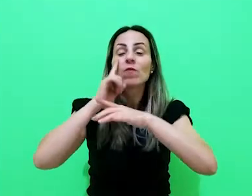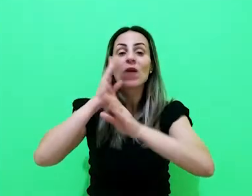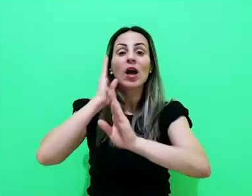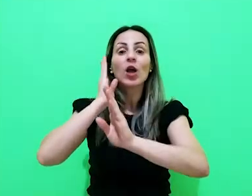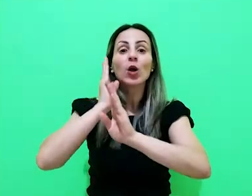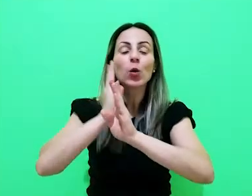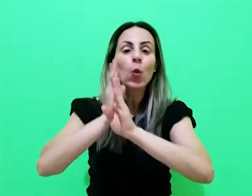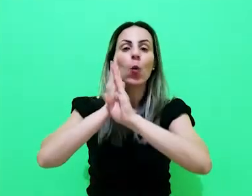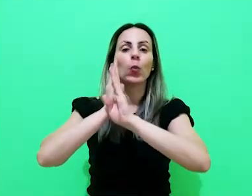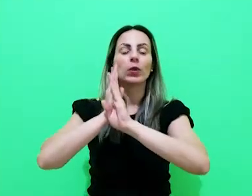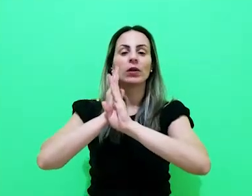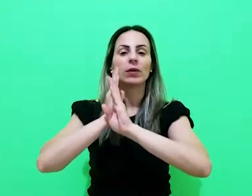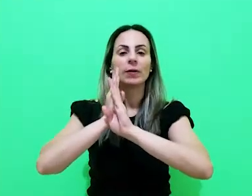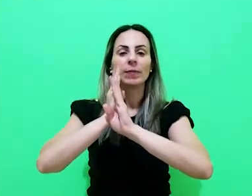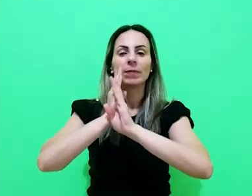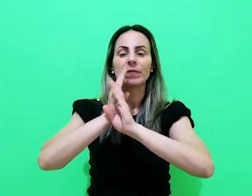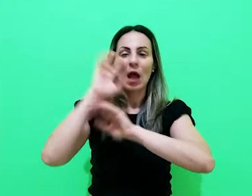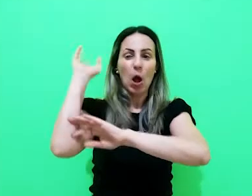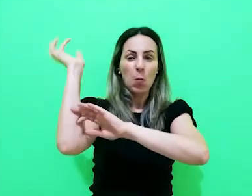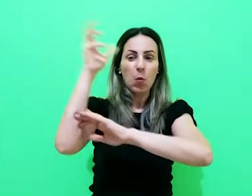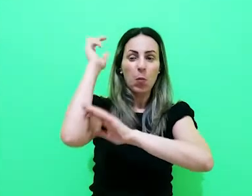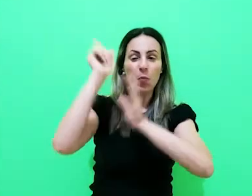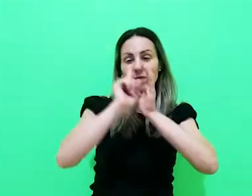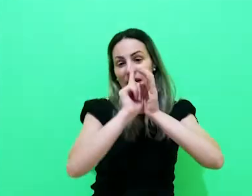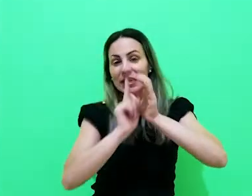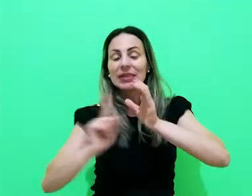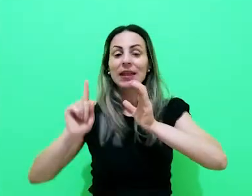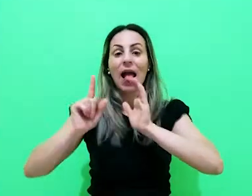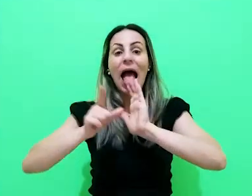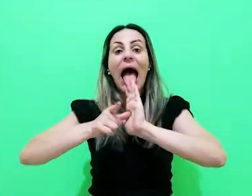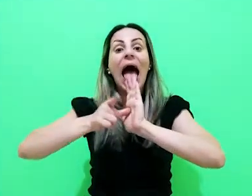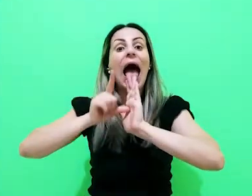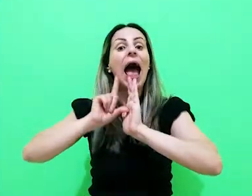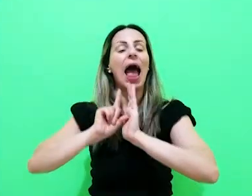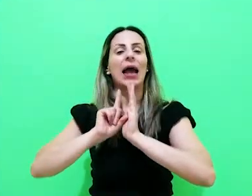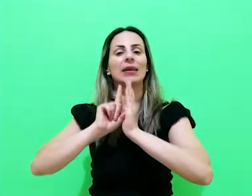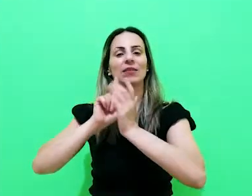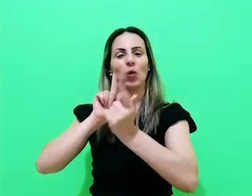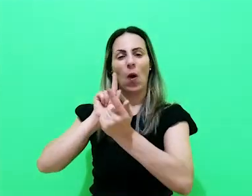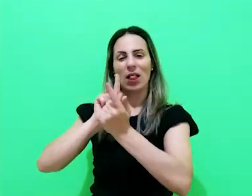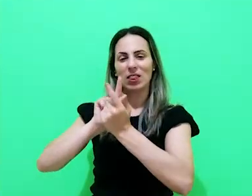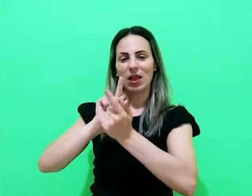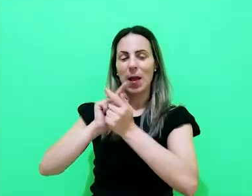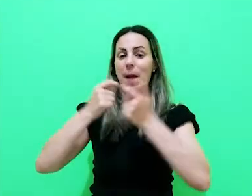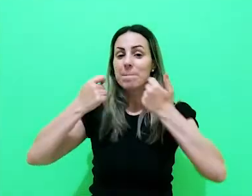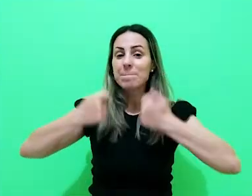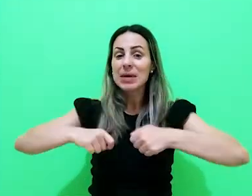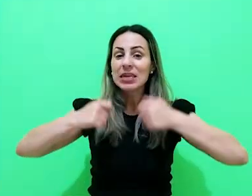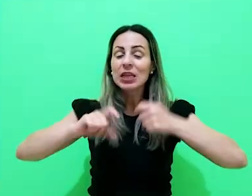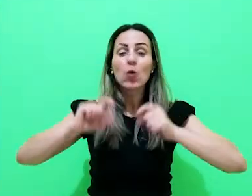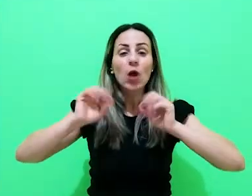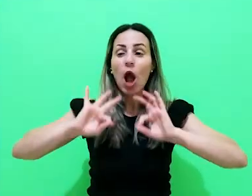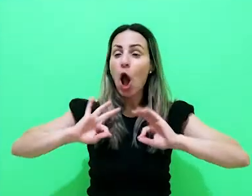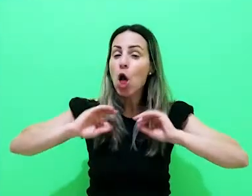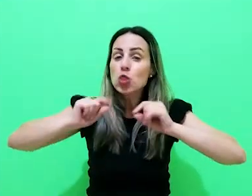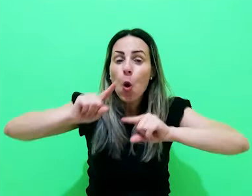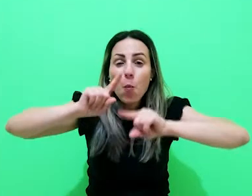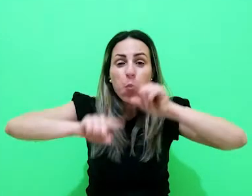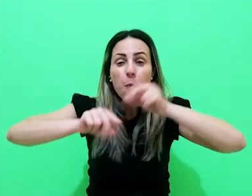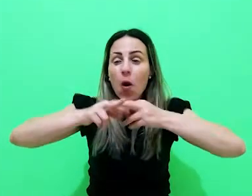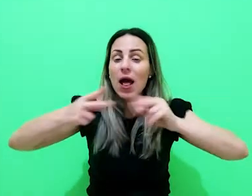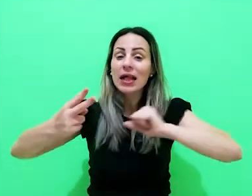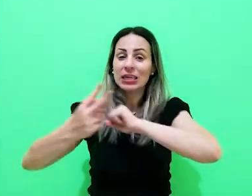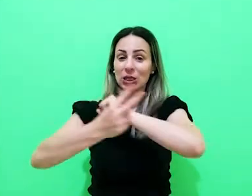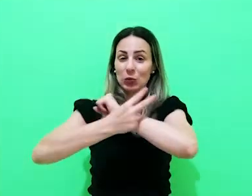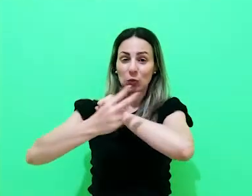gente vai descer da viatura? Antes de começar o nosso atendimento, nós temos que estar com todos os equipamentos de